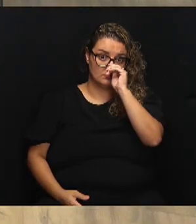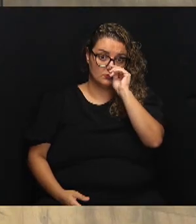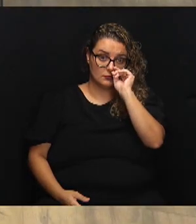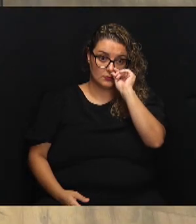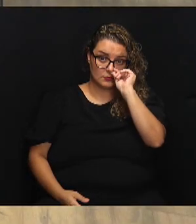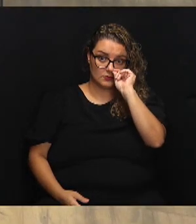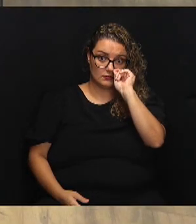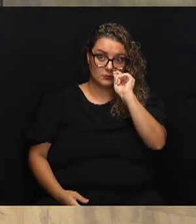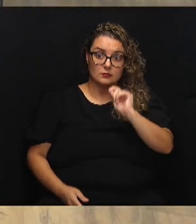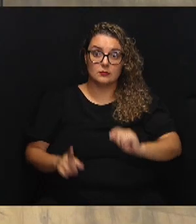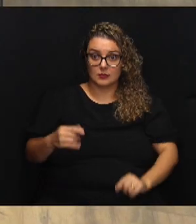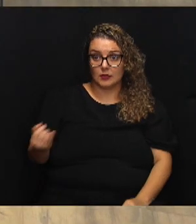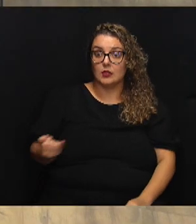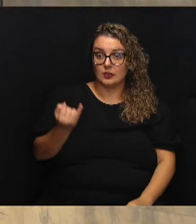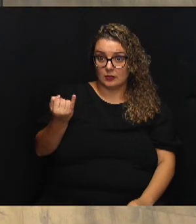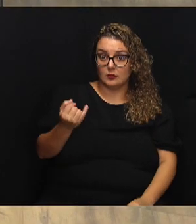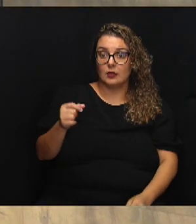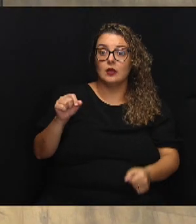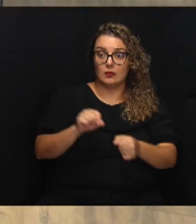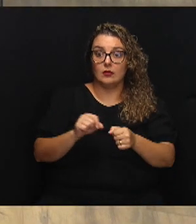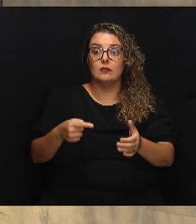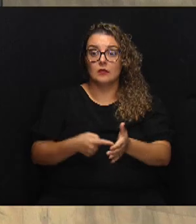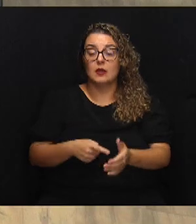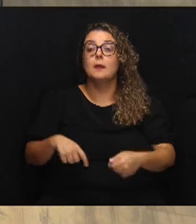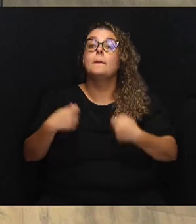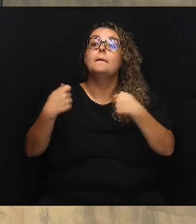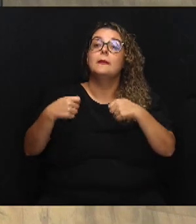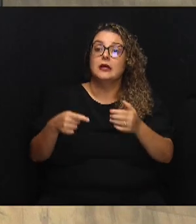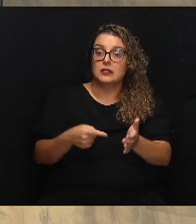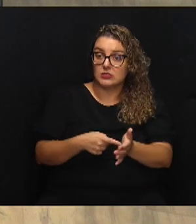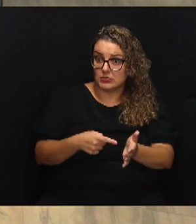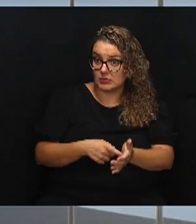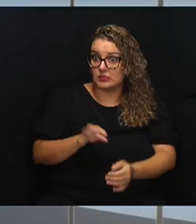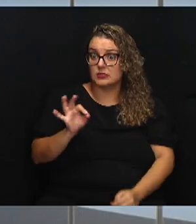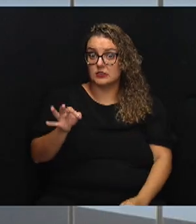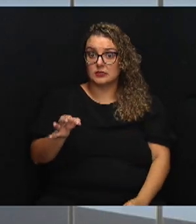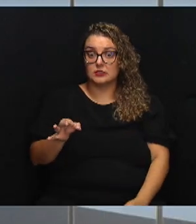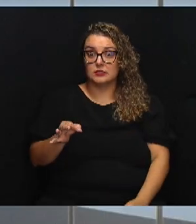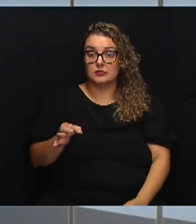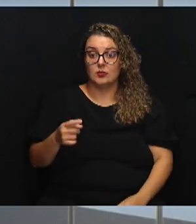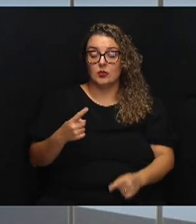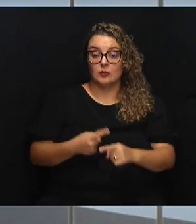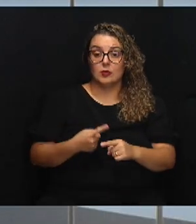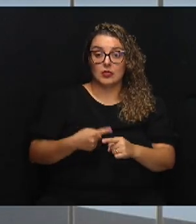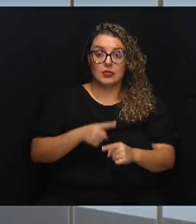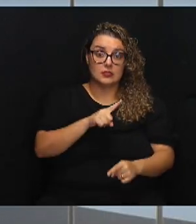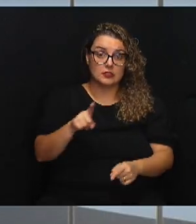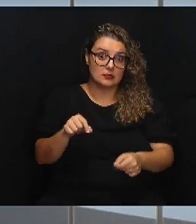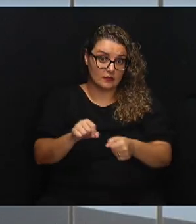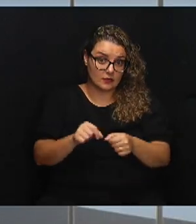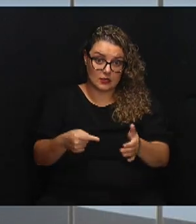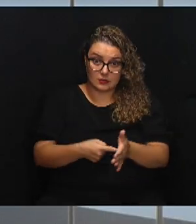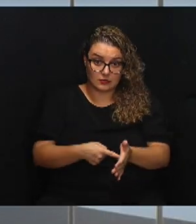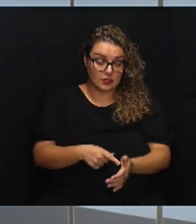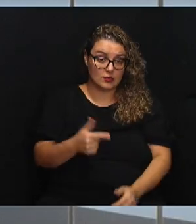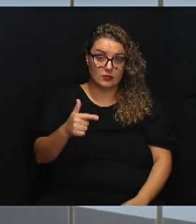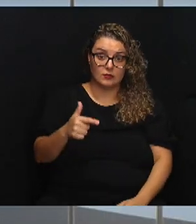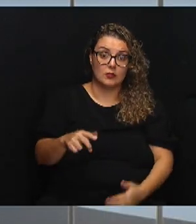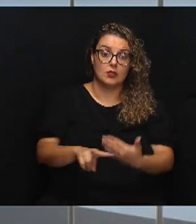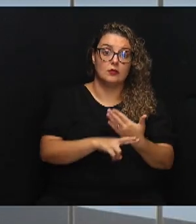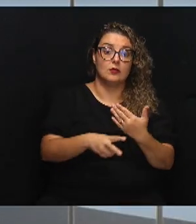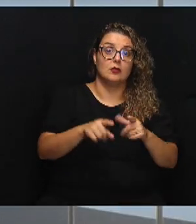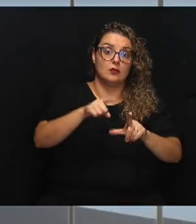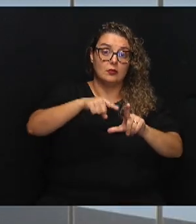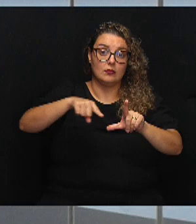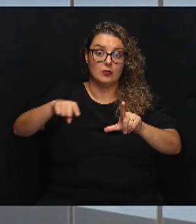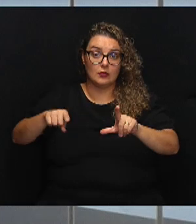dúvida. Mas é importante que a pessoa faça a denúncia. Faça a denúncia sem dúvida, porque assim, se você não faz a denúncia, também não gera uma